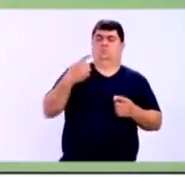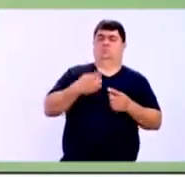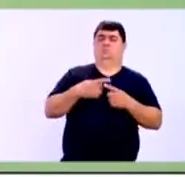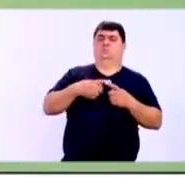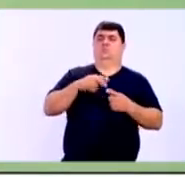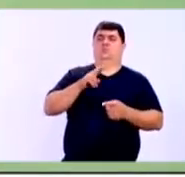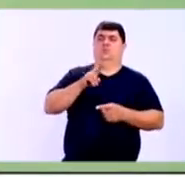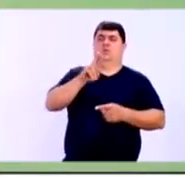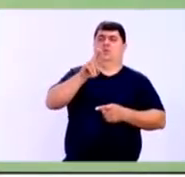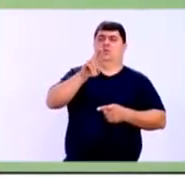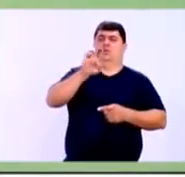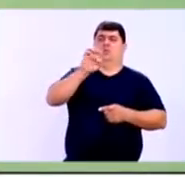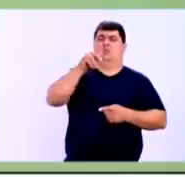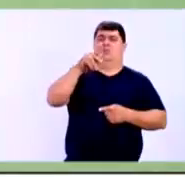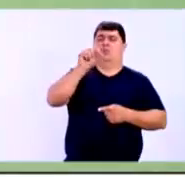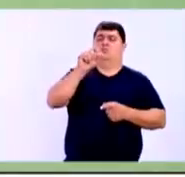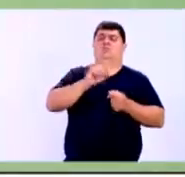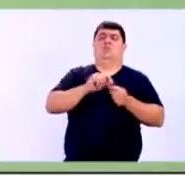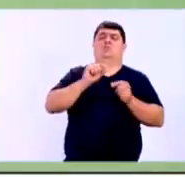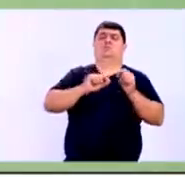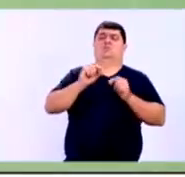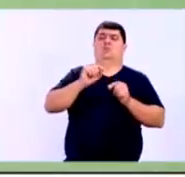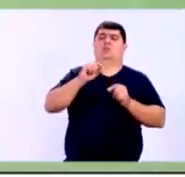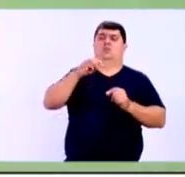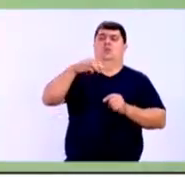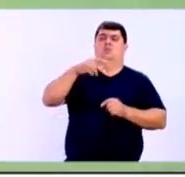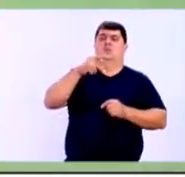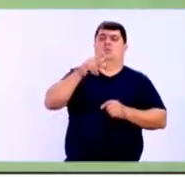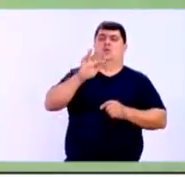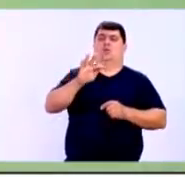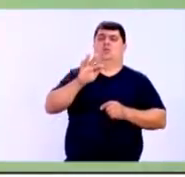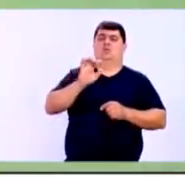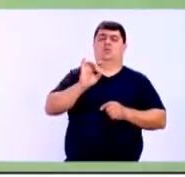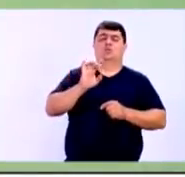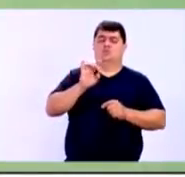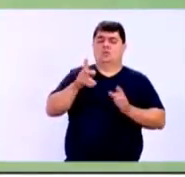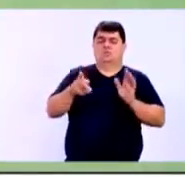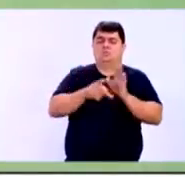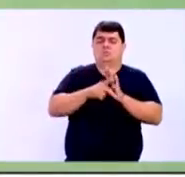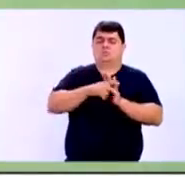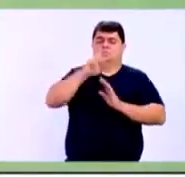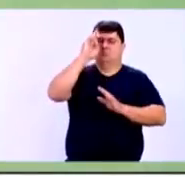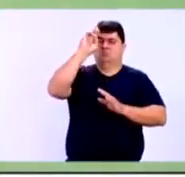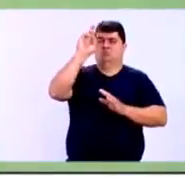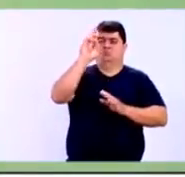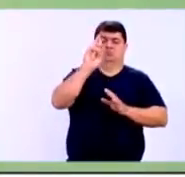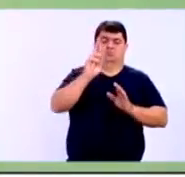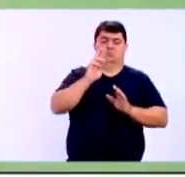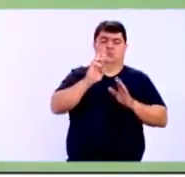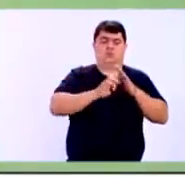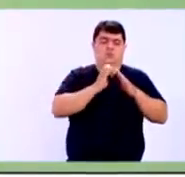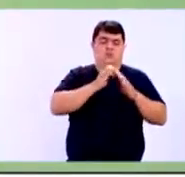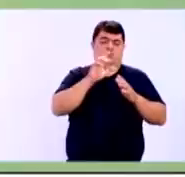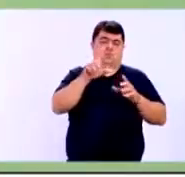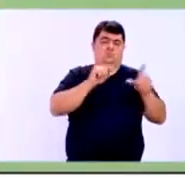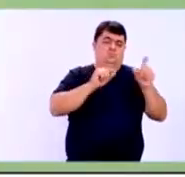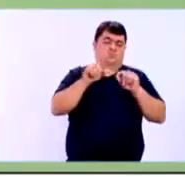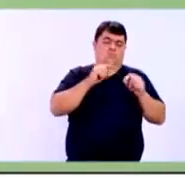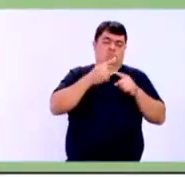o MPF faz? Muitas vezes é uma forma gerencial. A empresa prefere trabalhar com esse